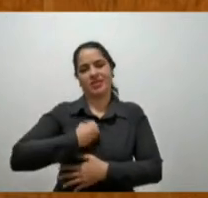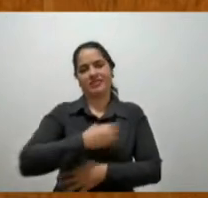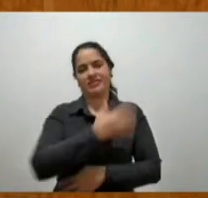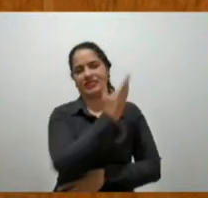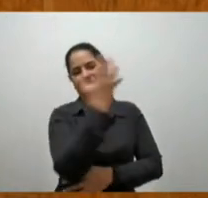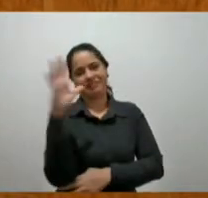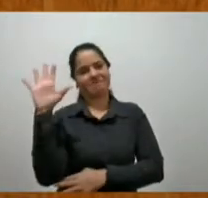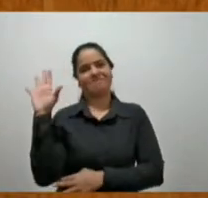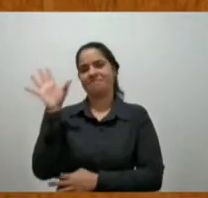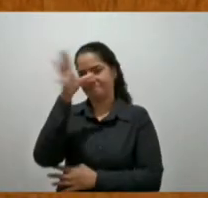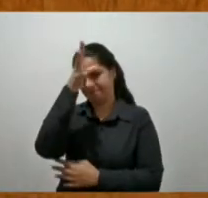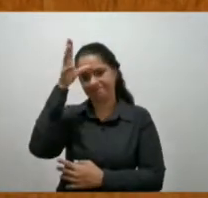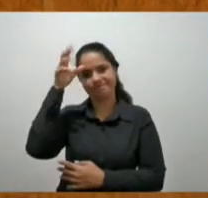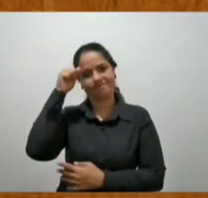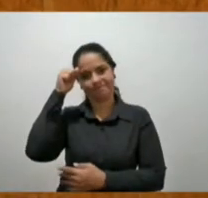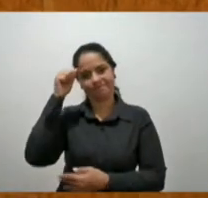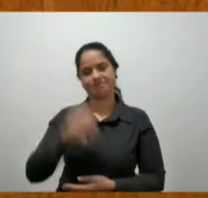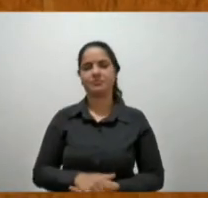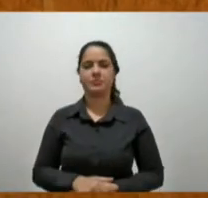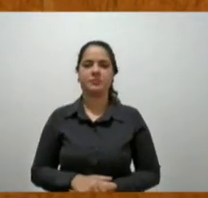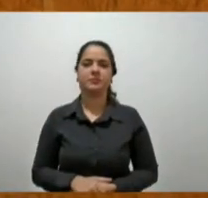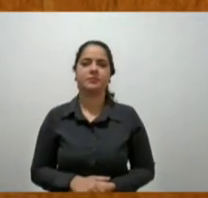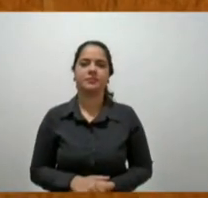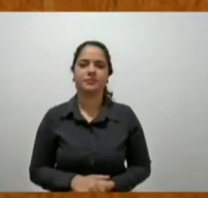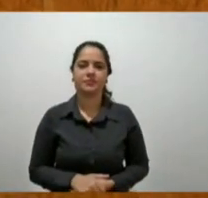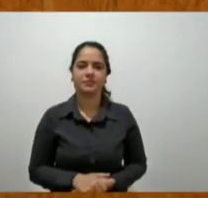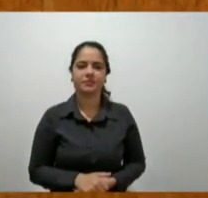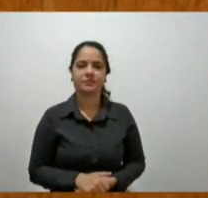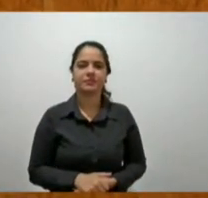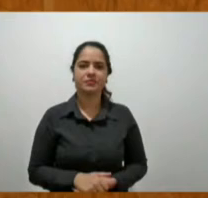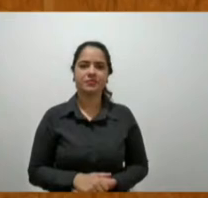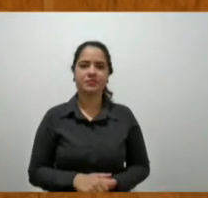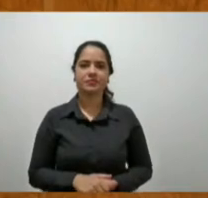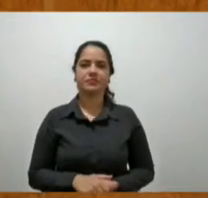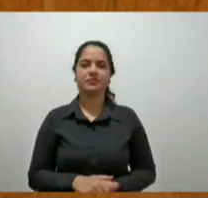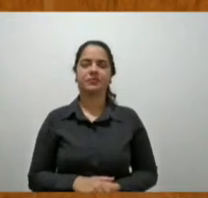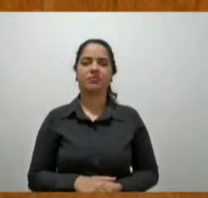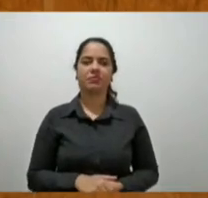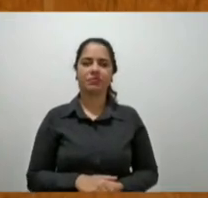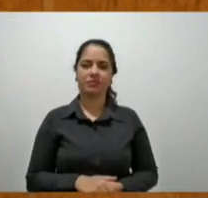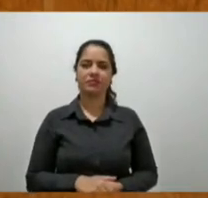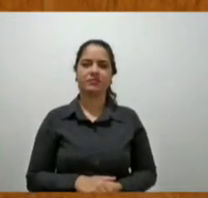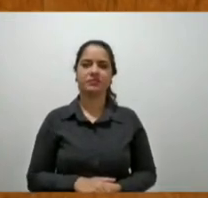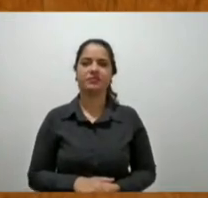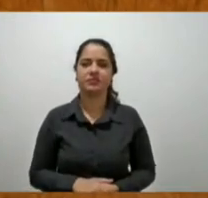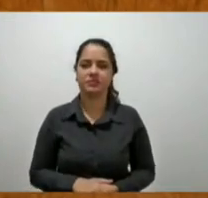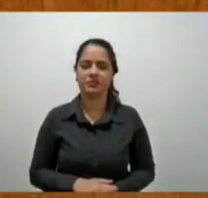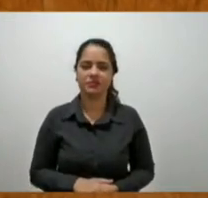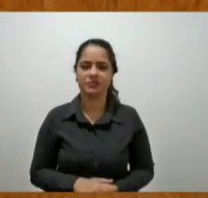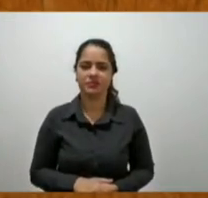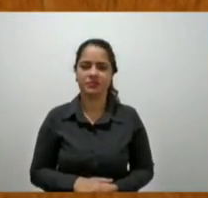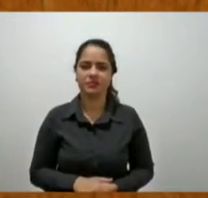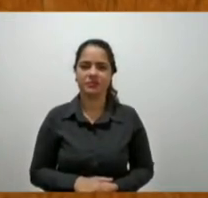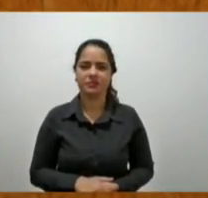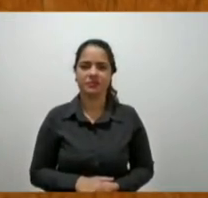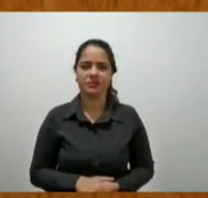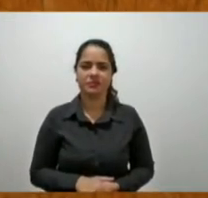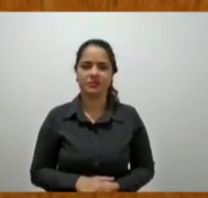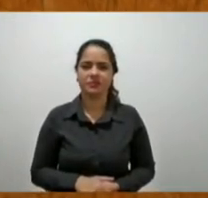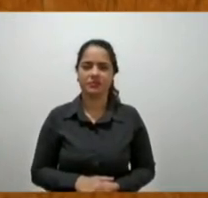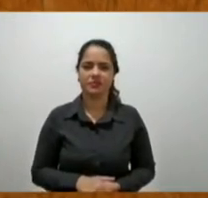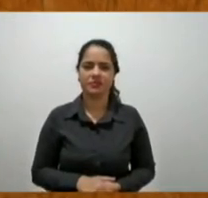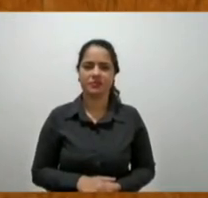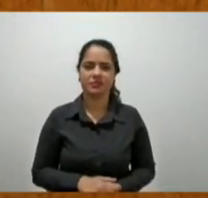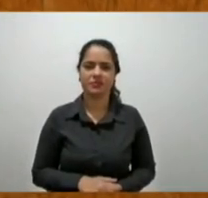outras formas de explorar a Amazônia, esse território tão belo, mas muitas vezes desconhecido por muitos brasileiros,